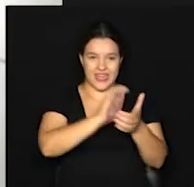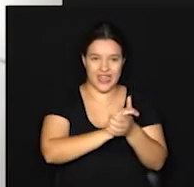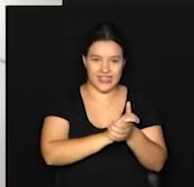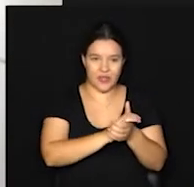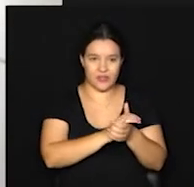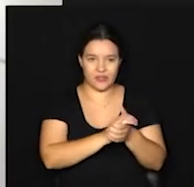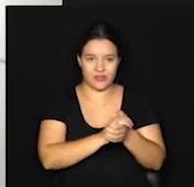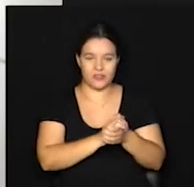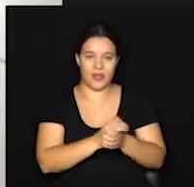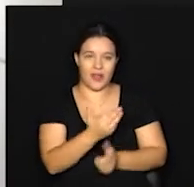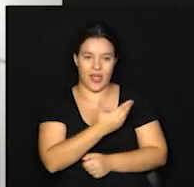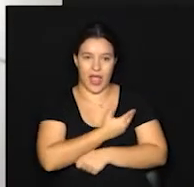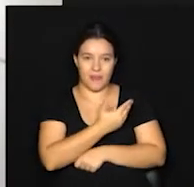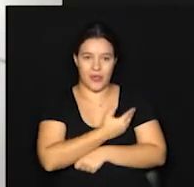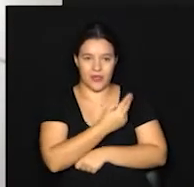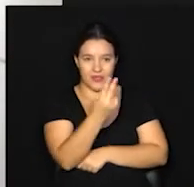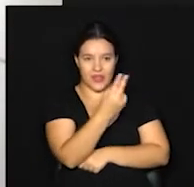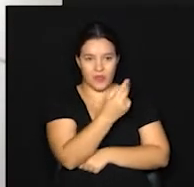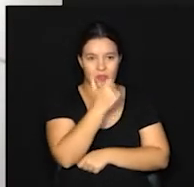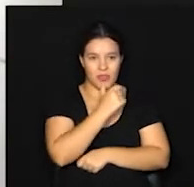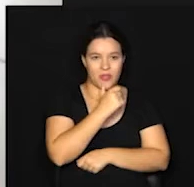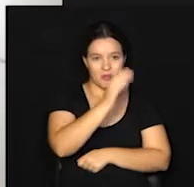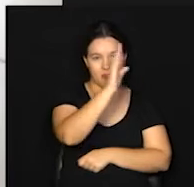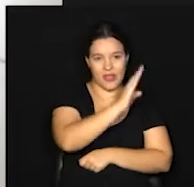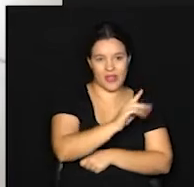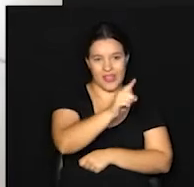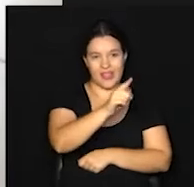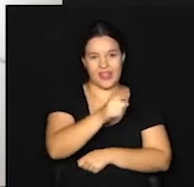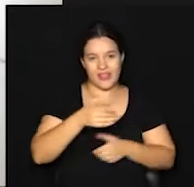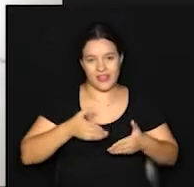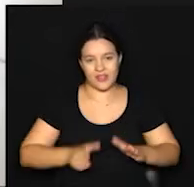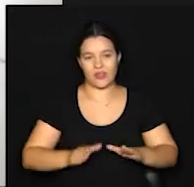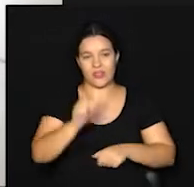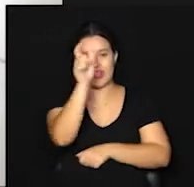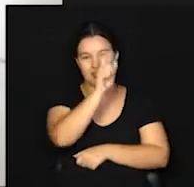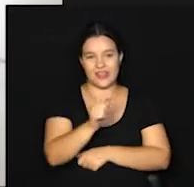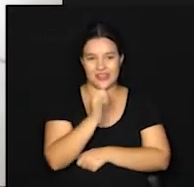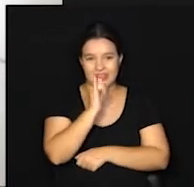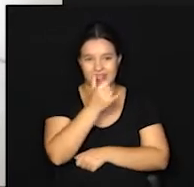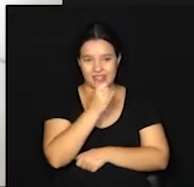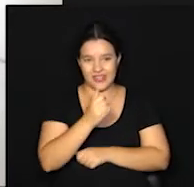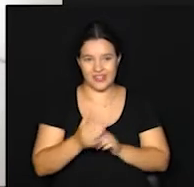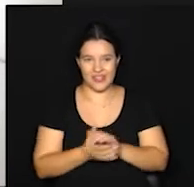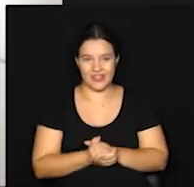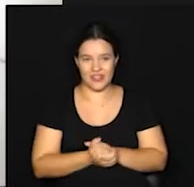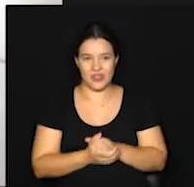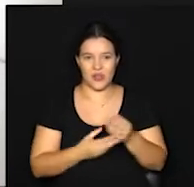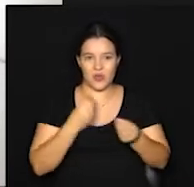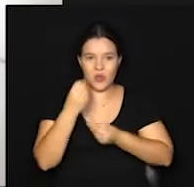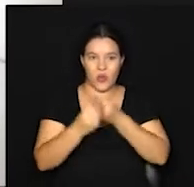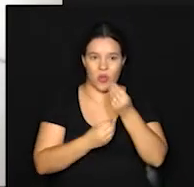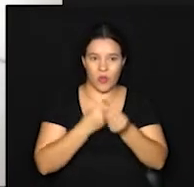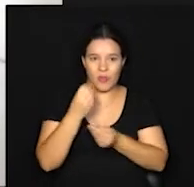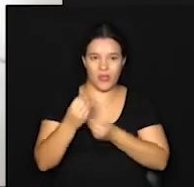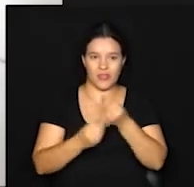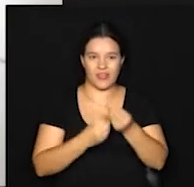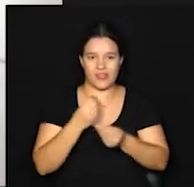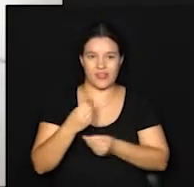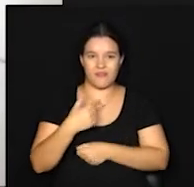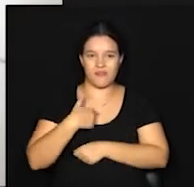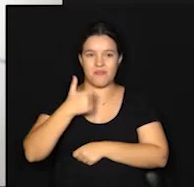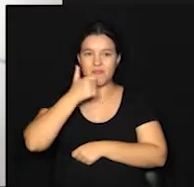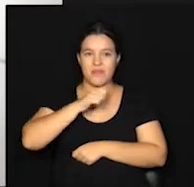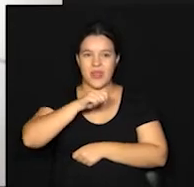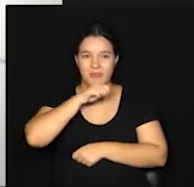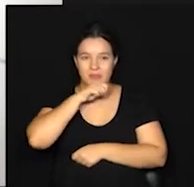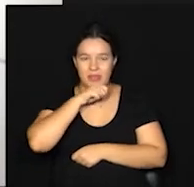casa deles, de amigos, ela era brasileira, mas ele era italiano. E ele falou para mim, nossa, mas como é que você vai comprar hospedagem? Minha mãe mora em Roma, você podia